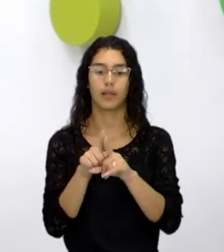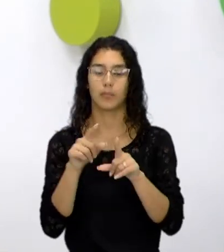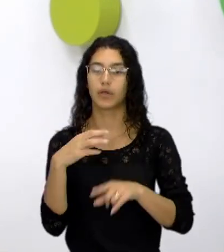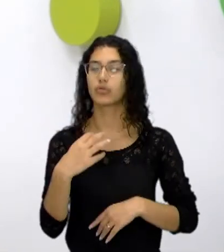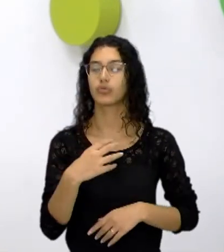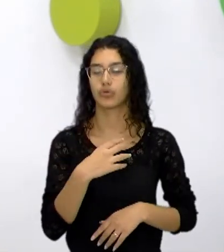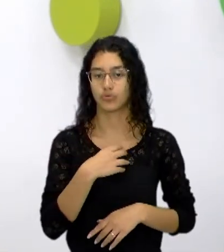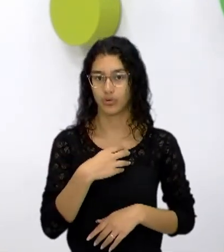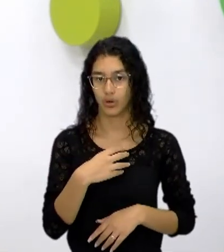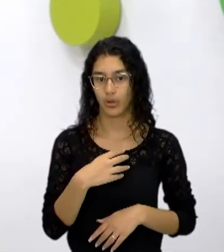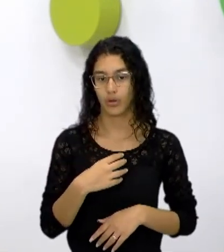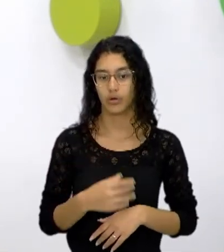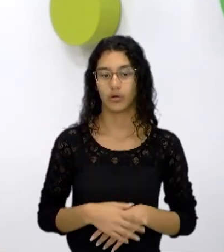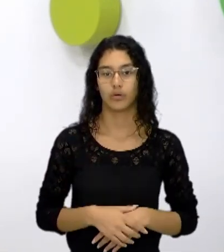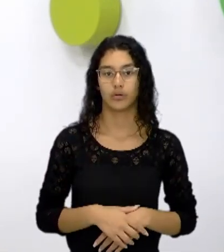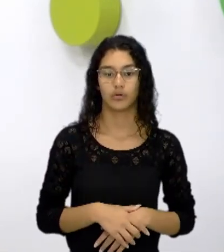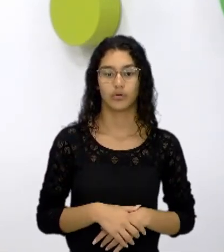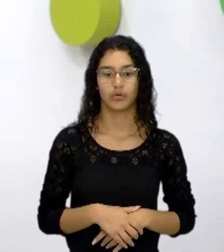forma